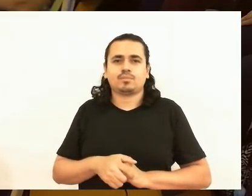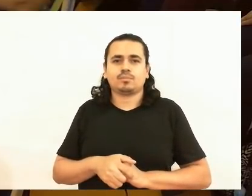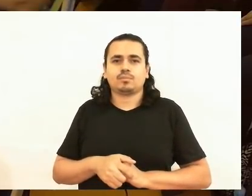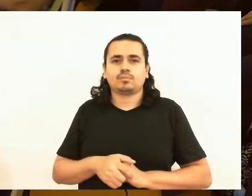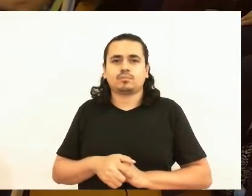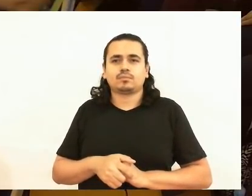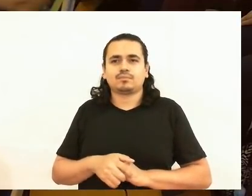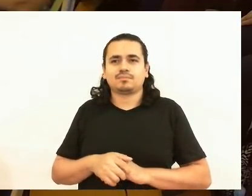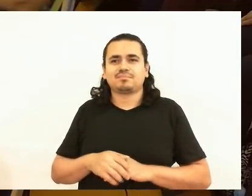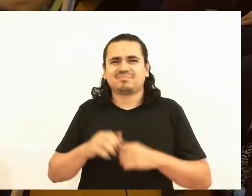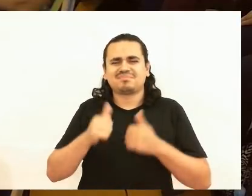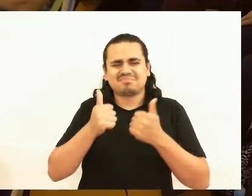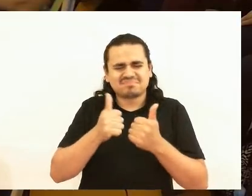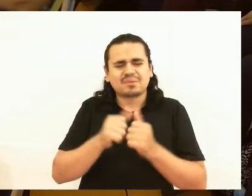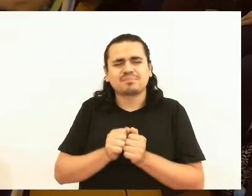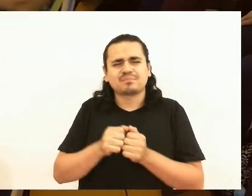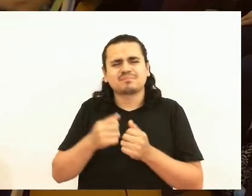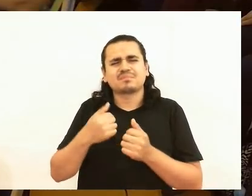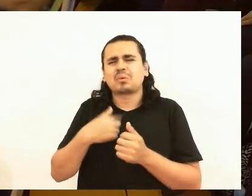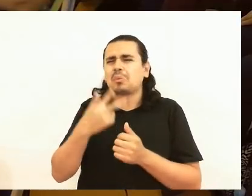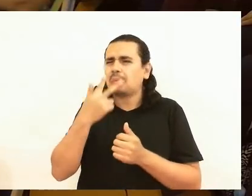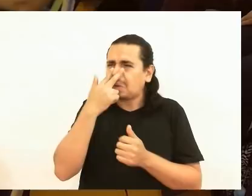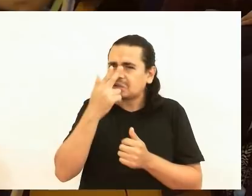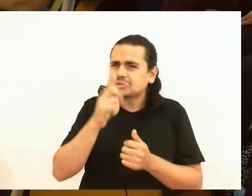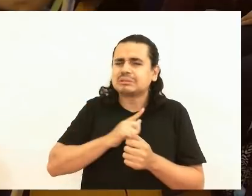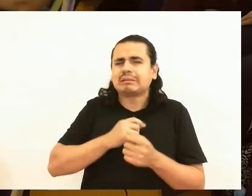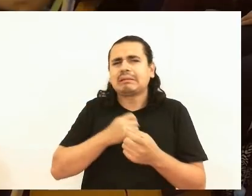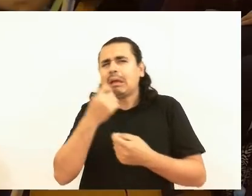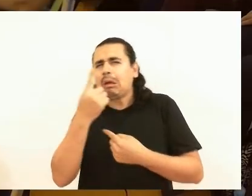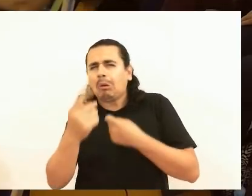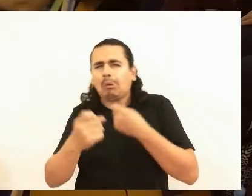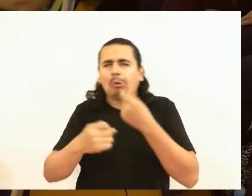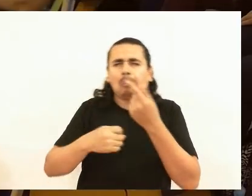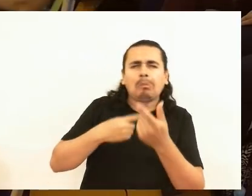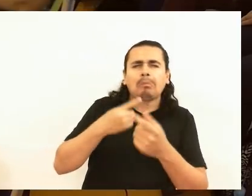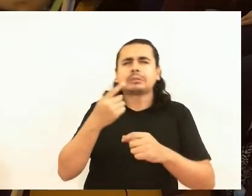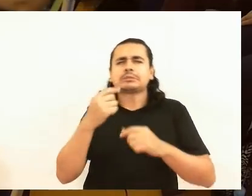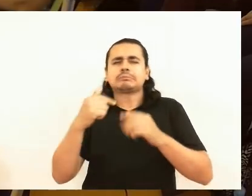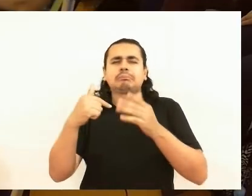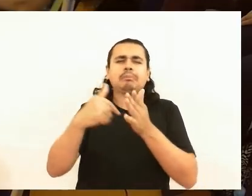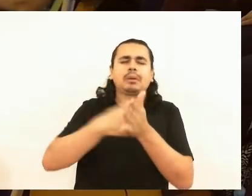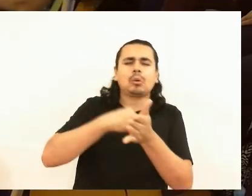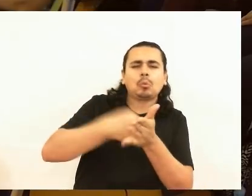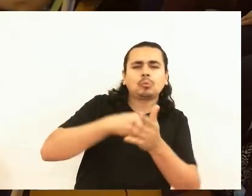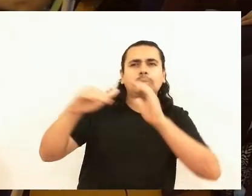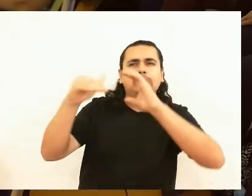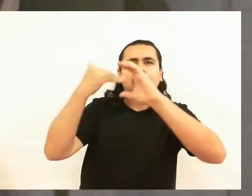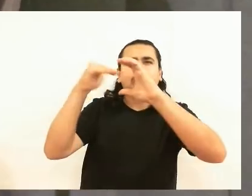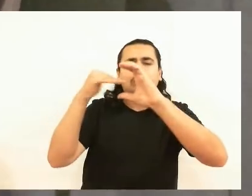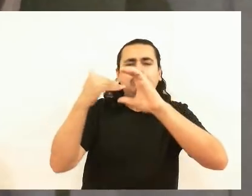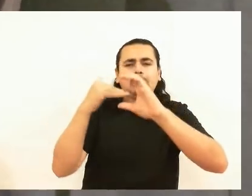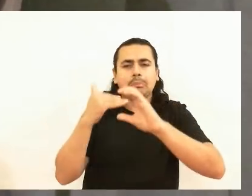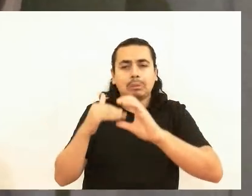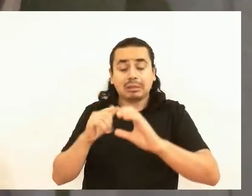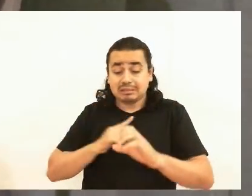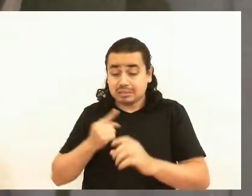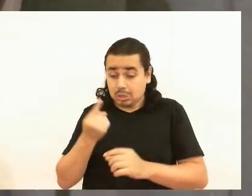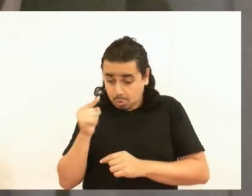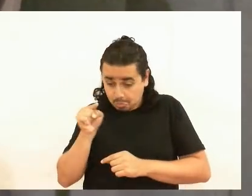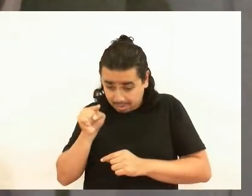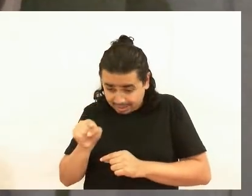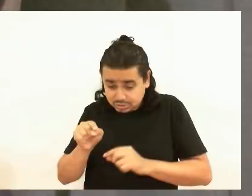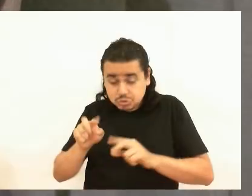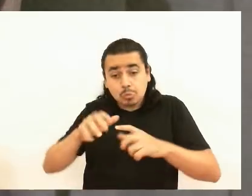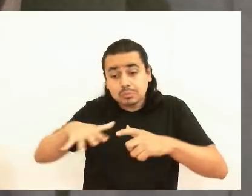ótimo então eu acho que já tem aqui algumas perguntas fim de vários lugares é uma especificamente sobre